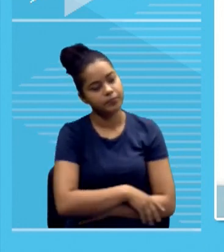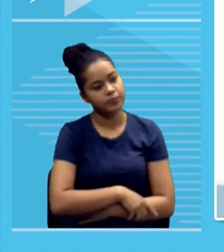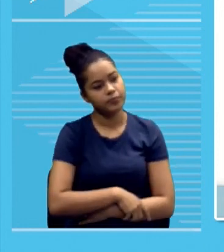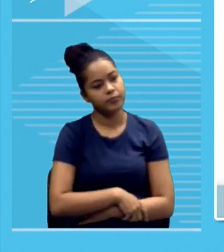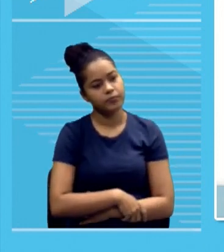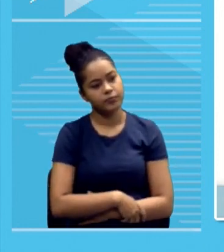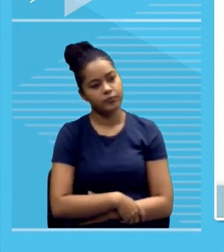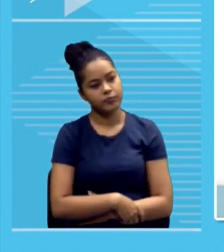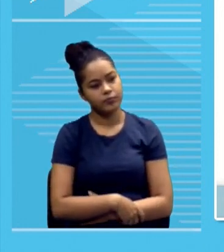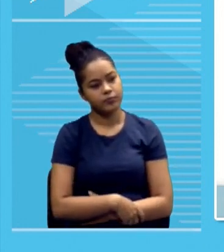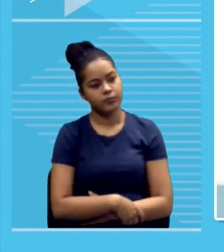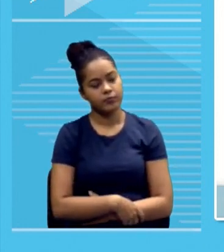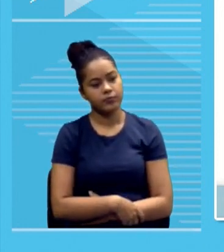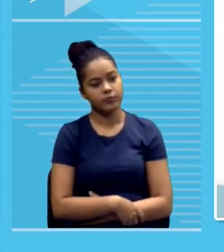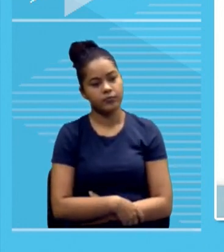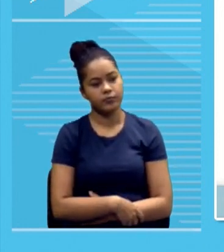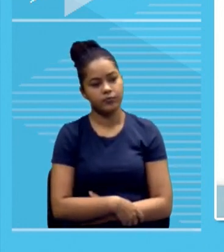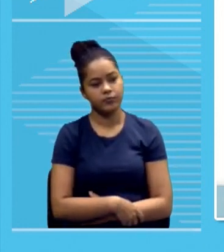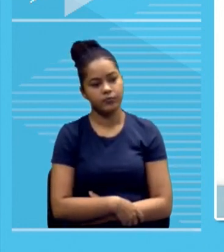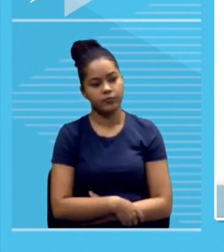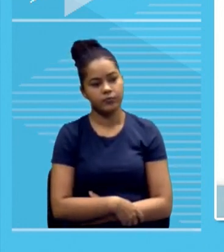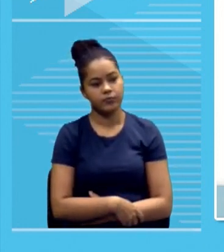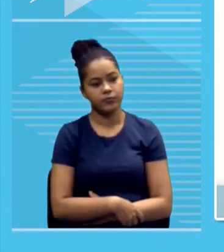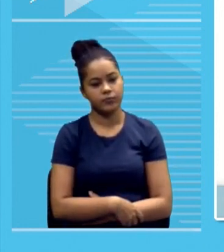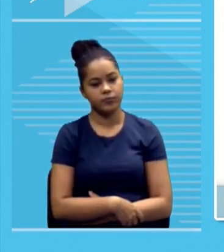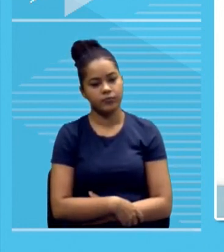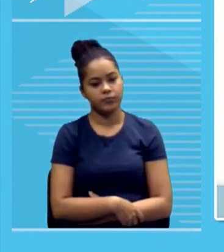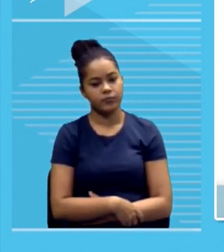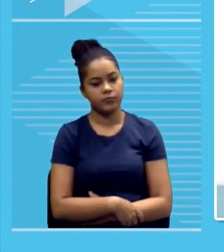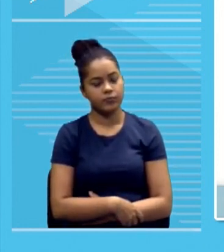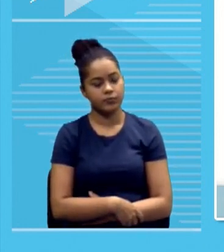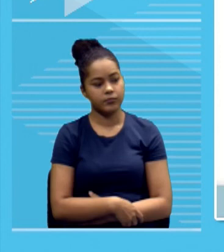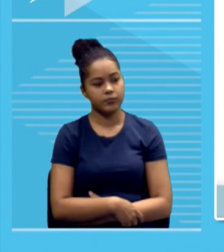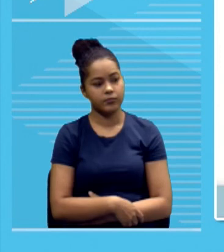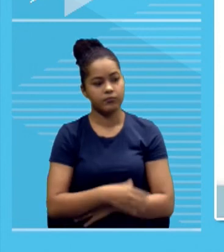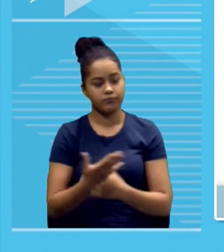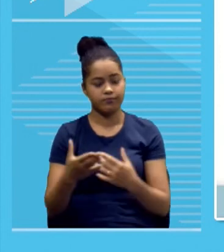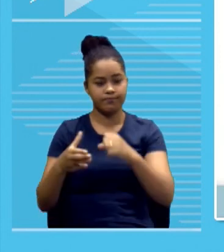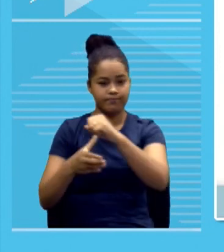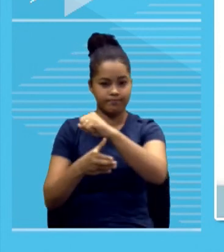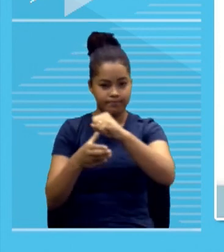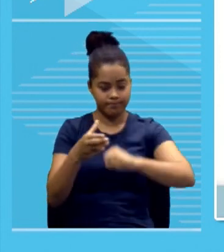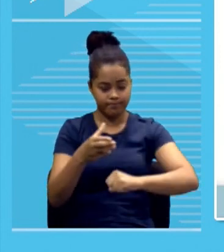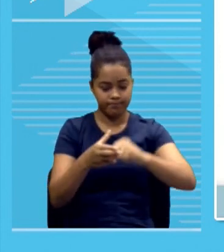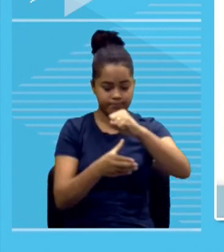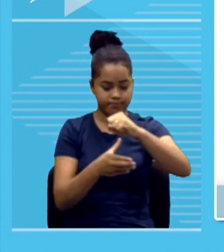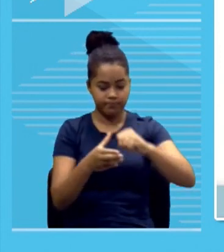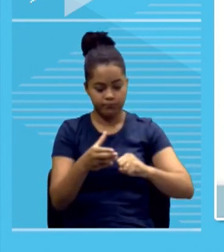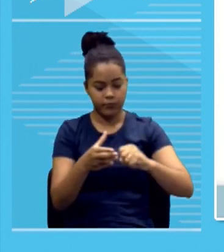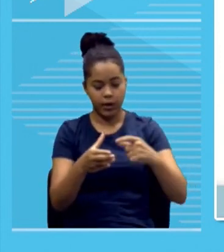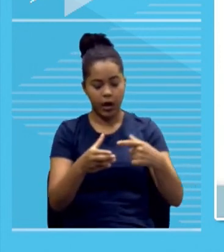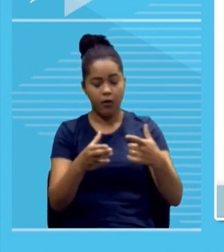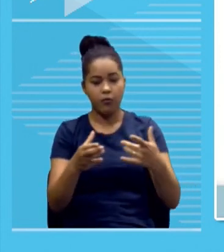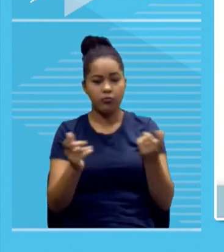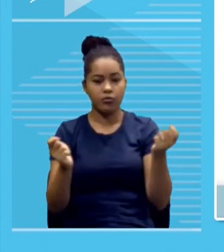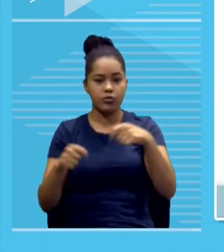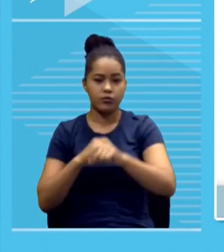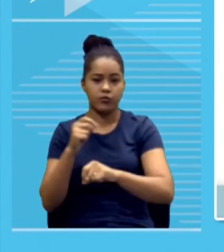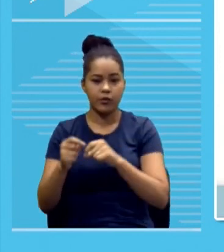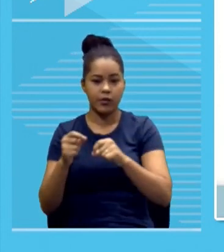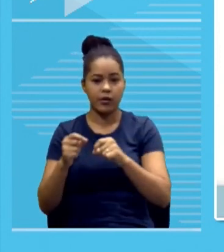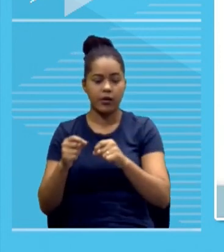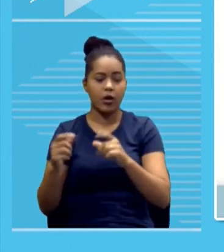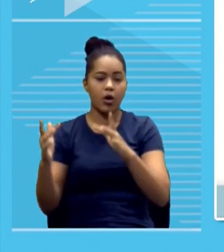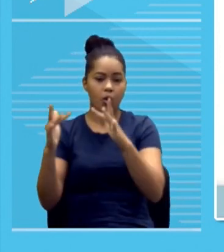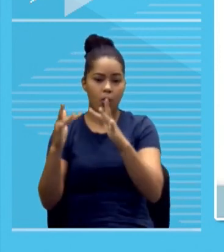está em paralelo com a lâmpada. Então, esse interruptor, ele liga todas essas